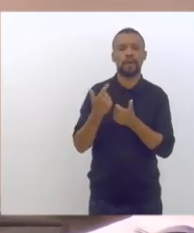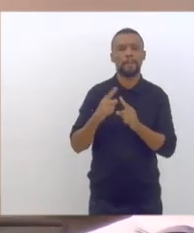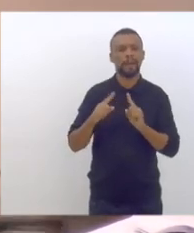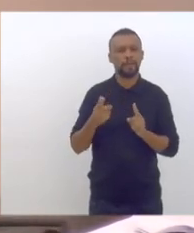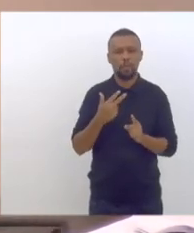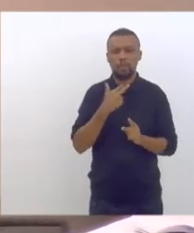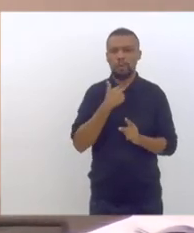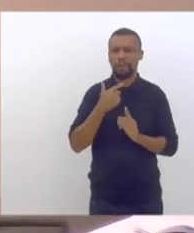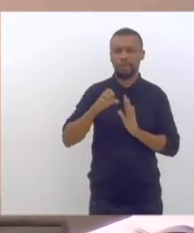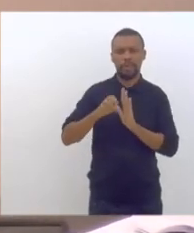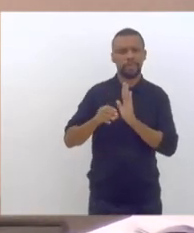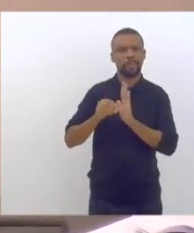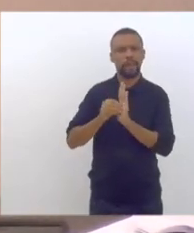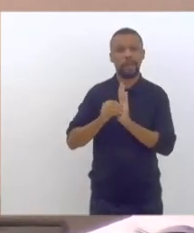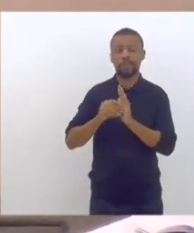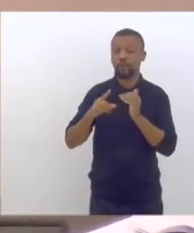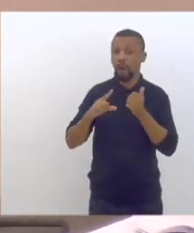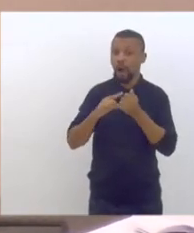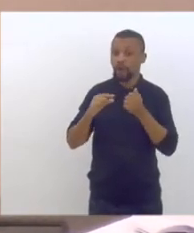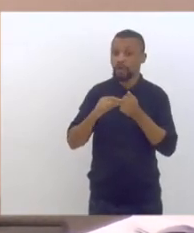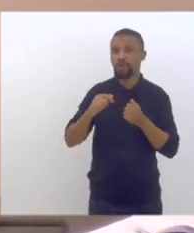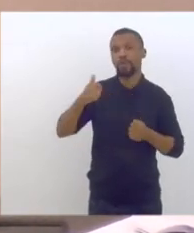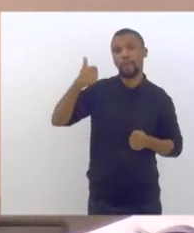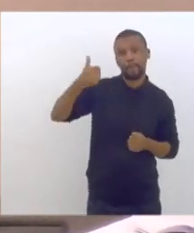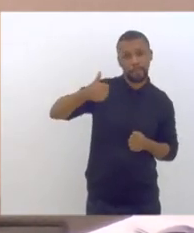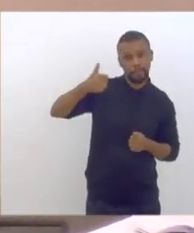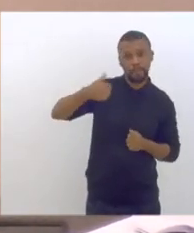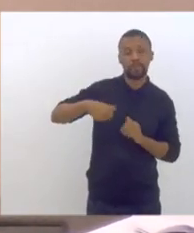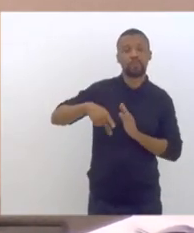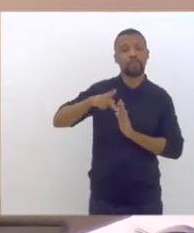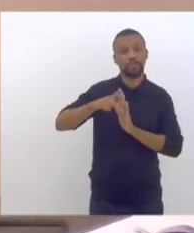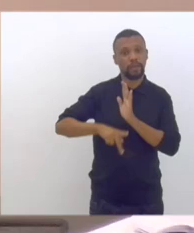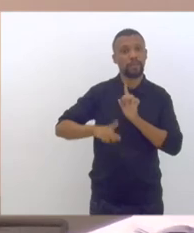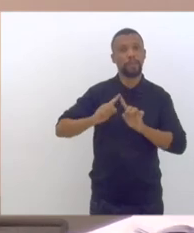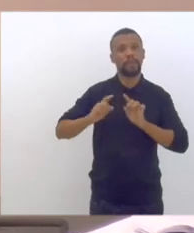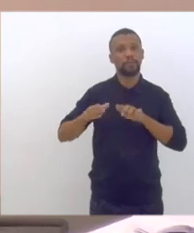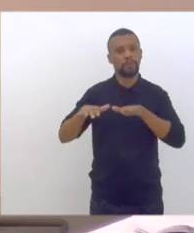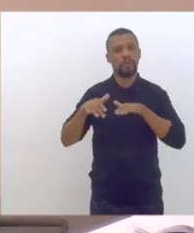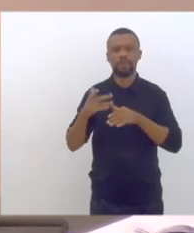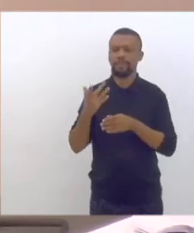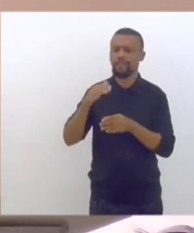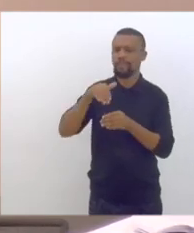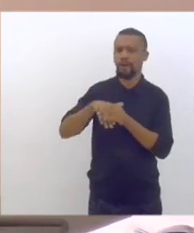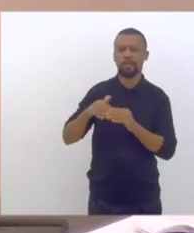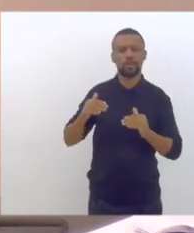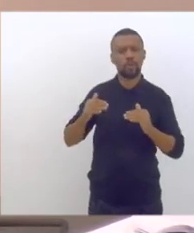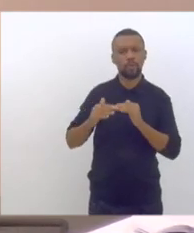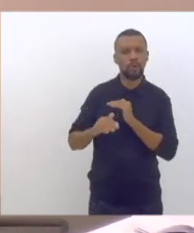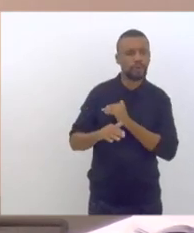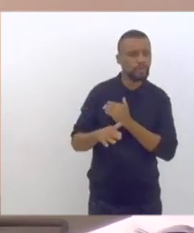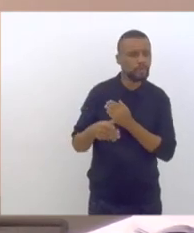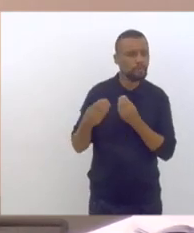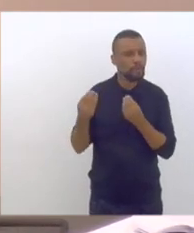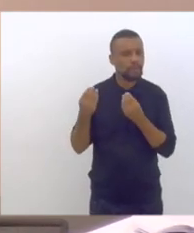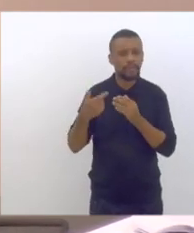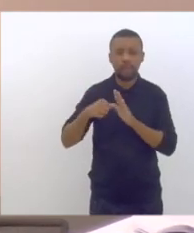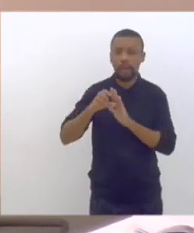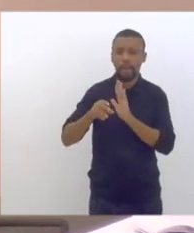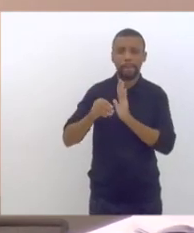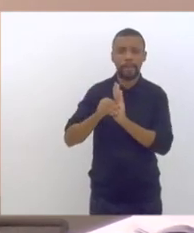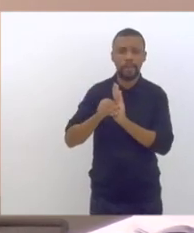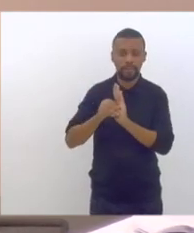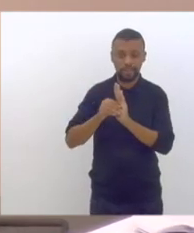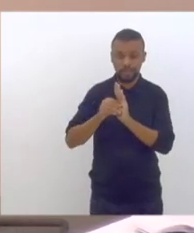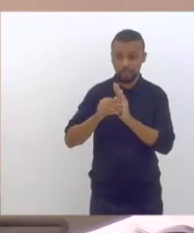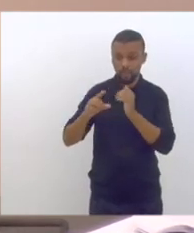fazer emendas preciso artigo primeiro de projeto mas no plenário você volta conta porque quando fazer aumento dos preços e o artigo primeiro